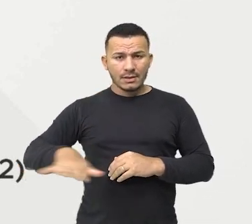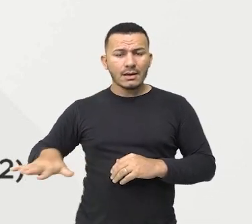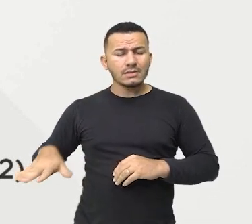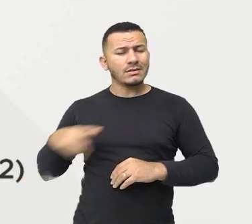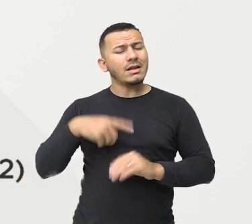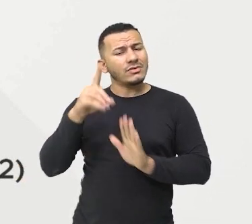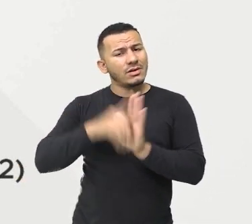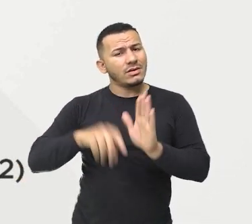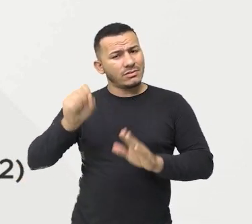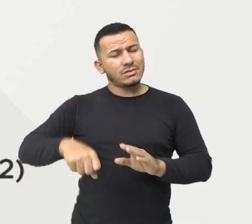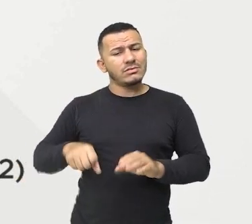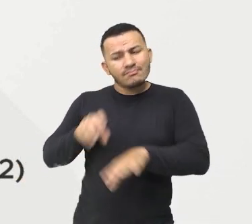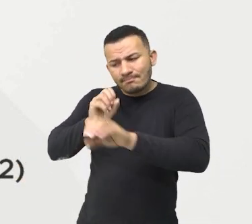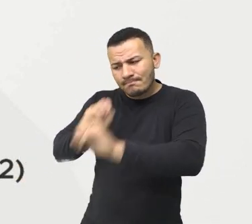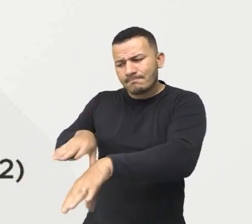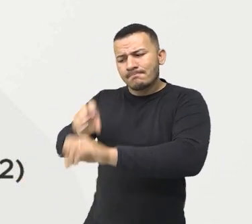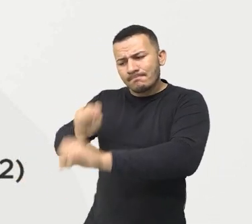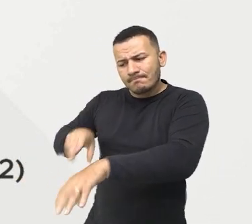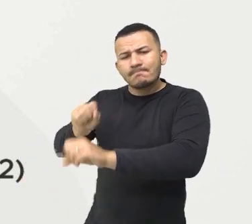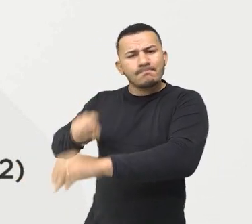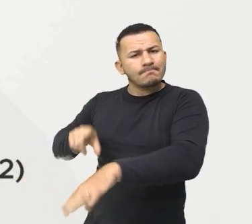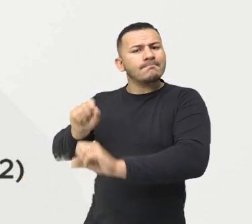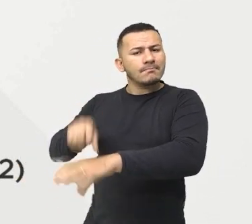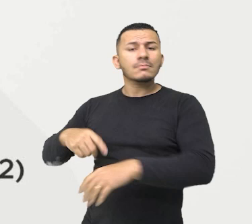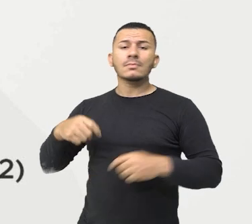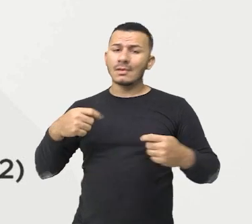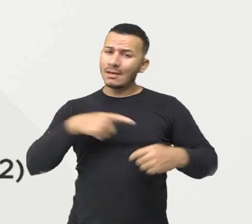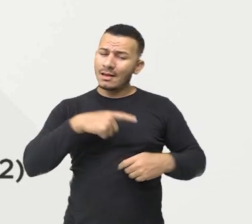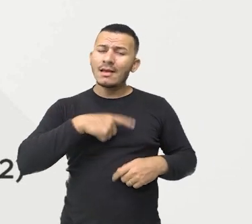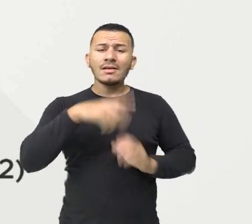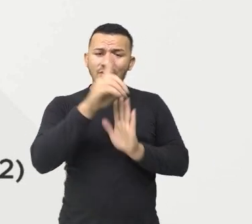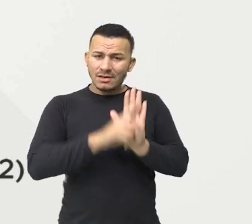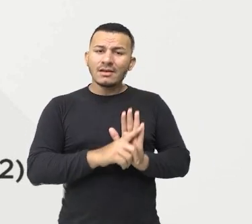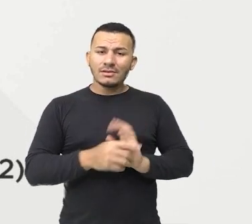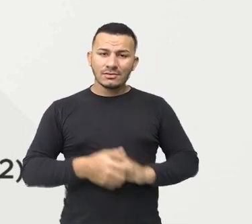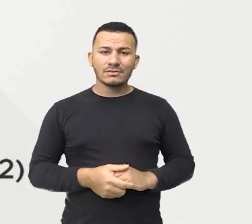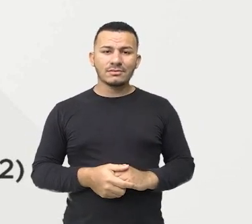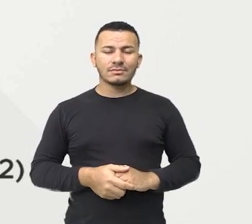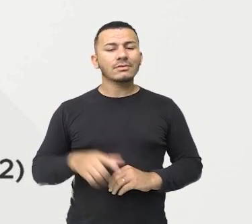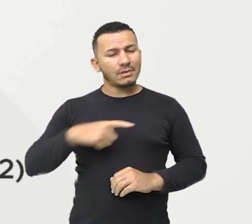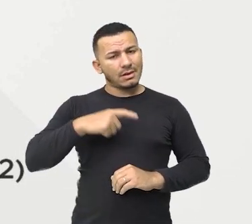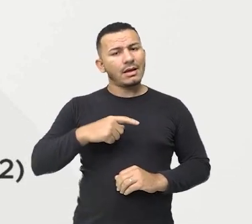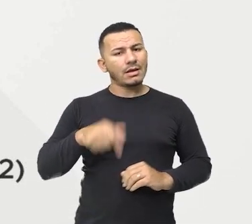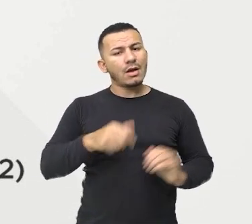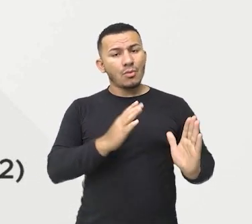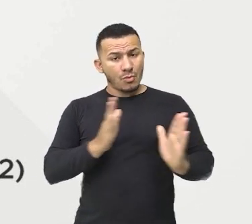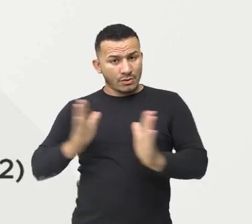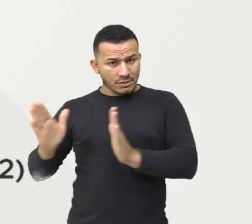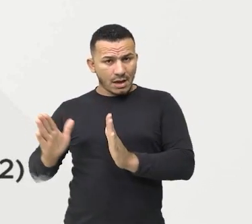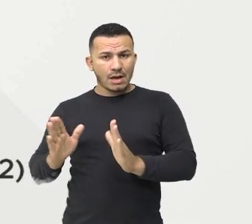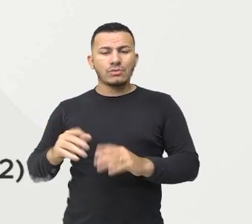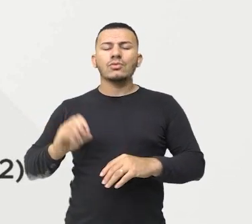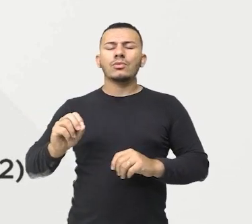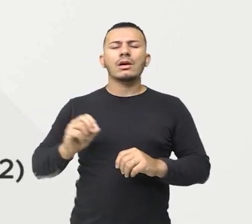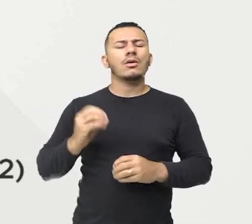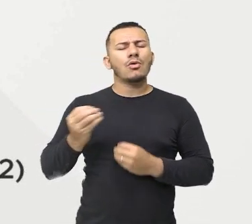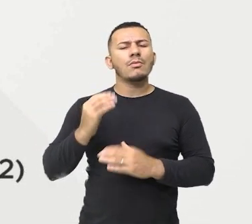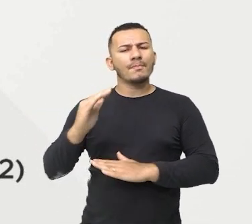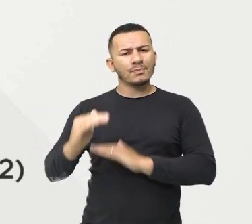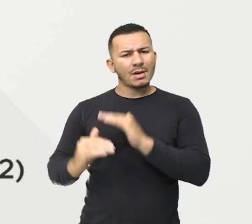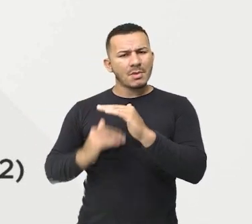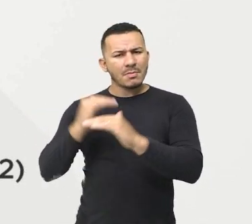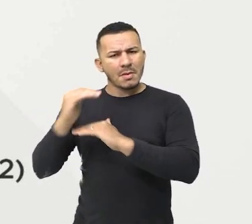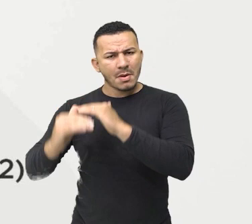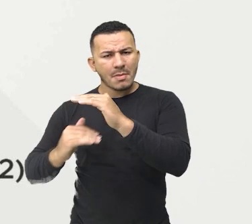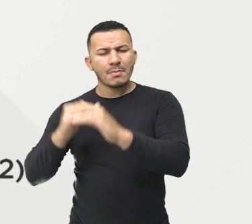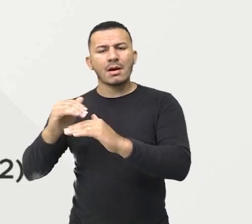ser educada. A criança tem direito justamente a esse processo de ser, aos poucos, preparada